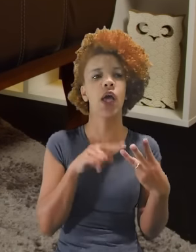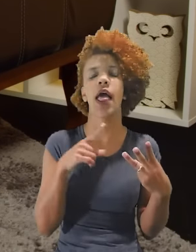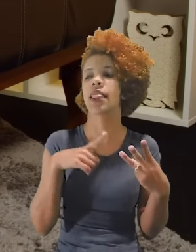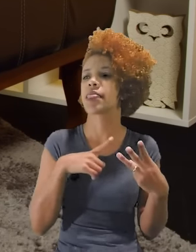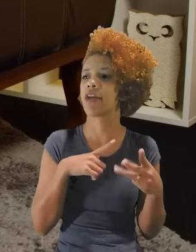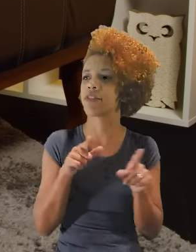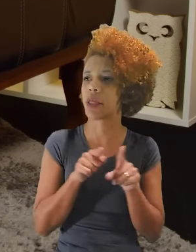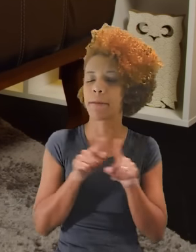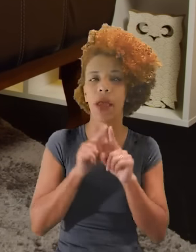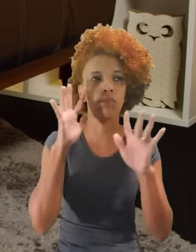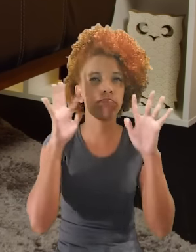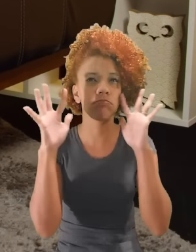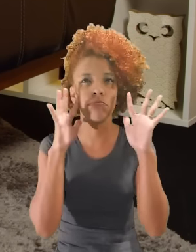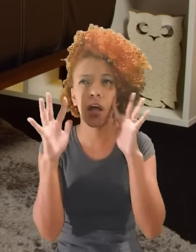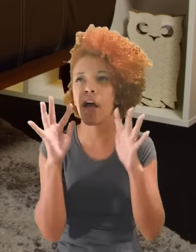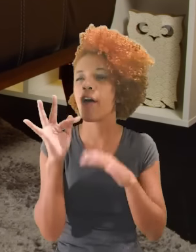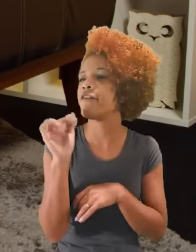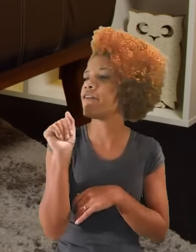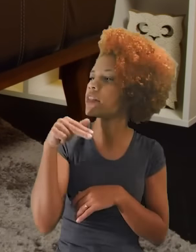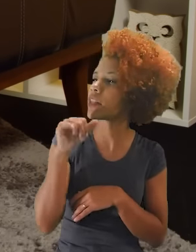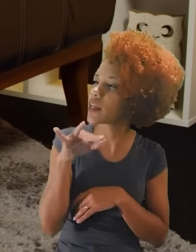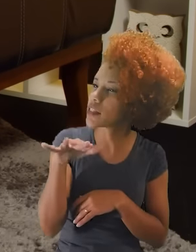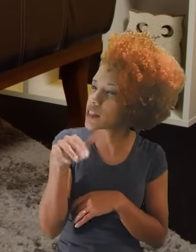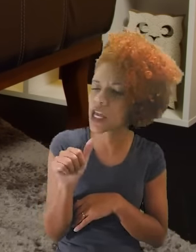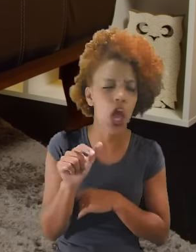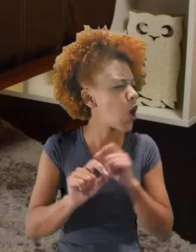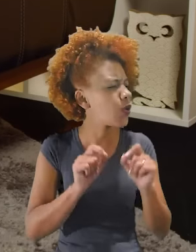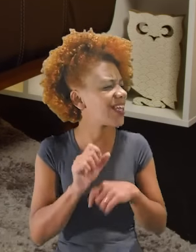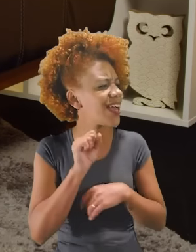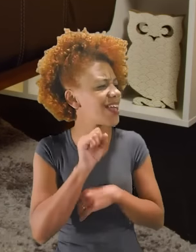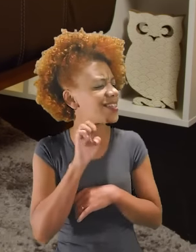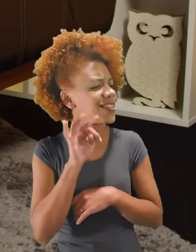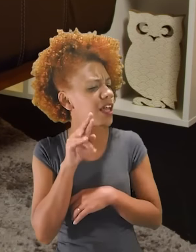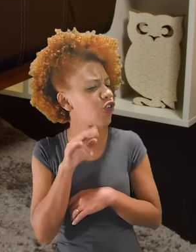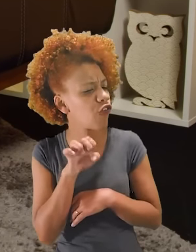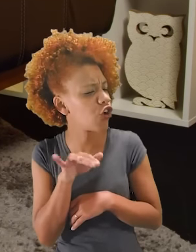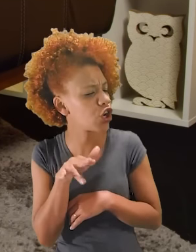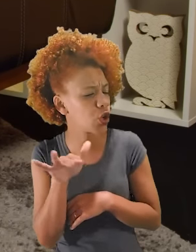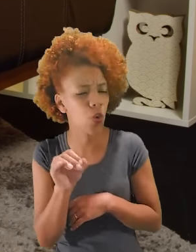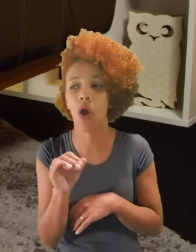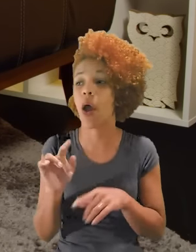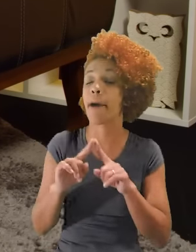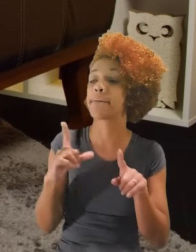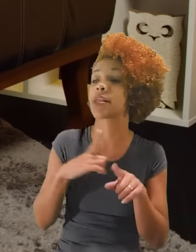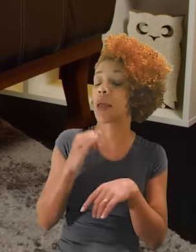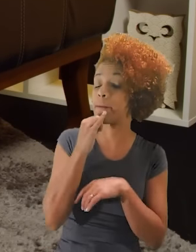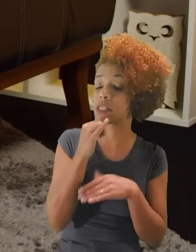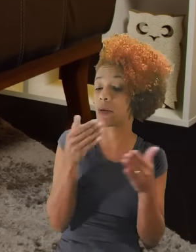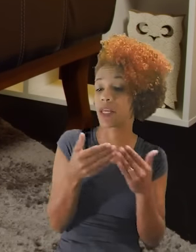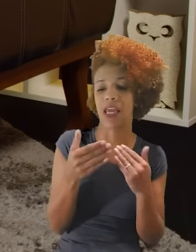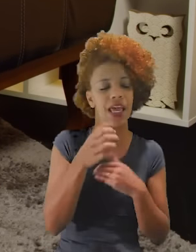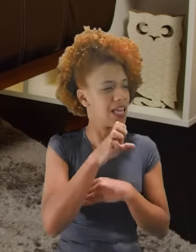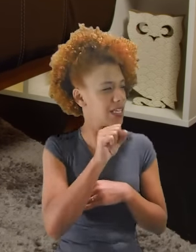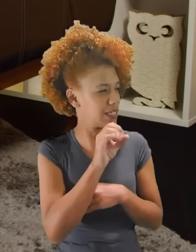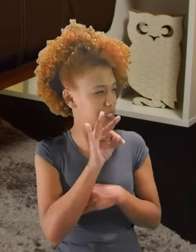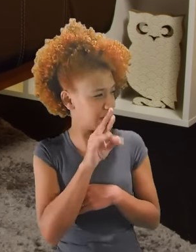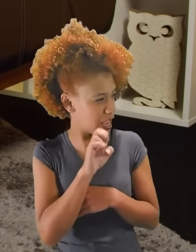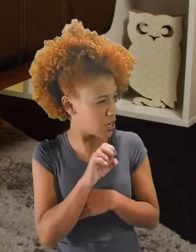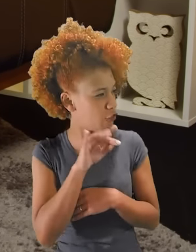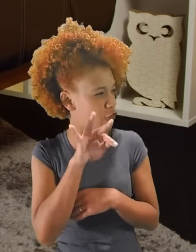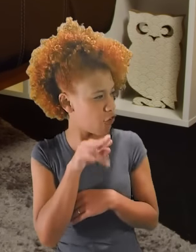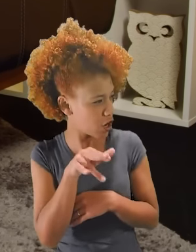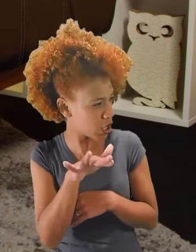filme estereofônico da história. Não existia o estereofônico. O que seria um estereofônico? O estereofônico era o seguinte, o que a gente tem hoje, esse som estéreo... Home theater da